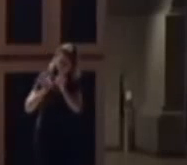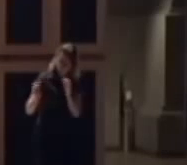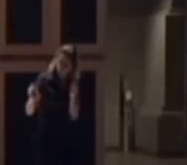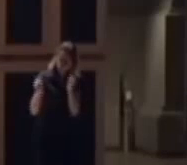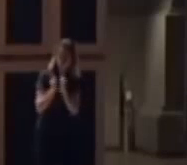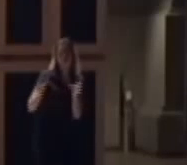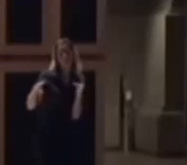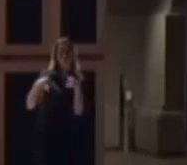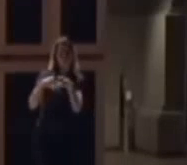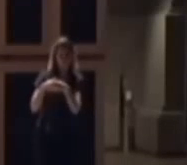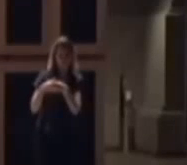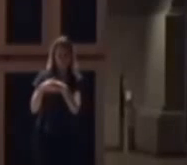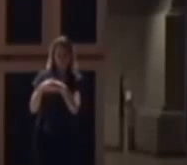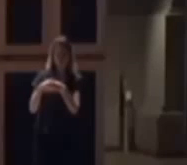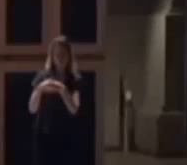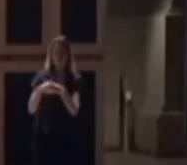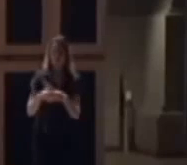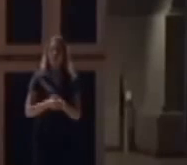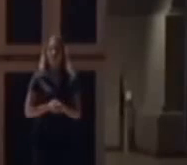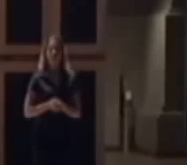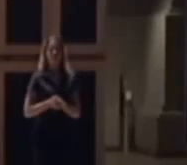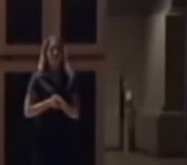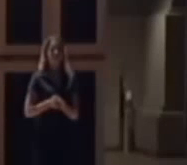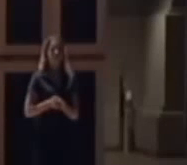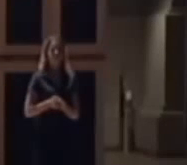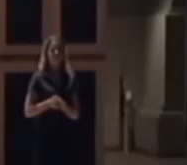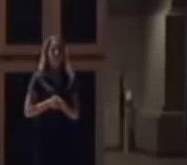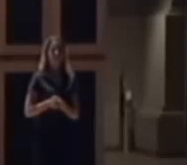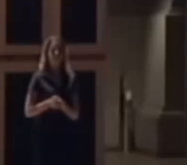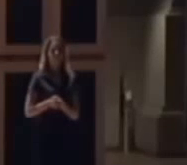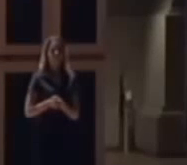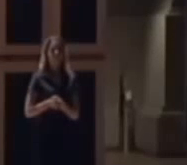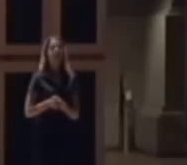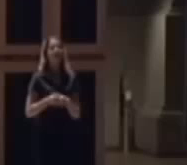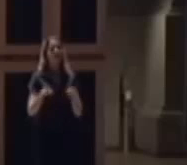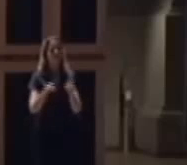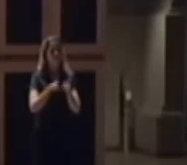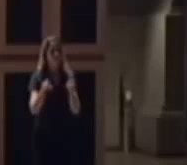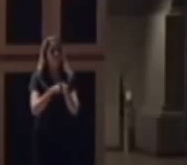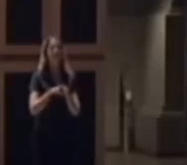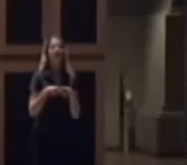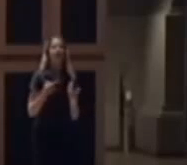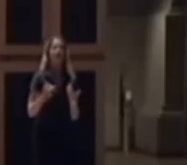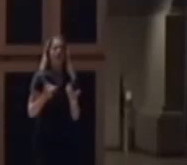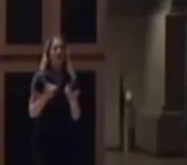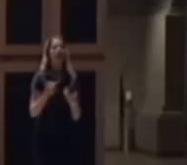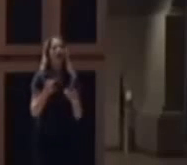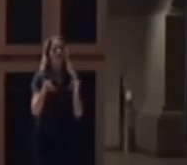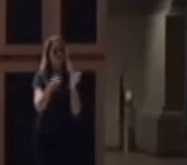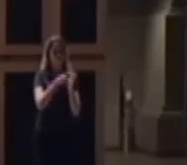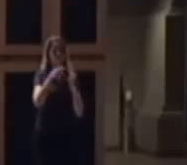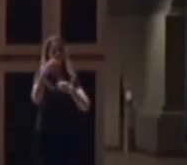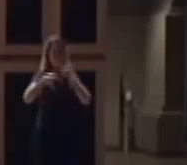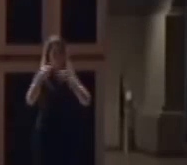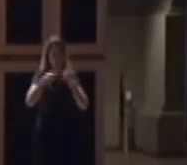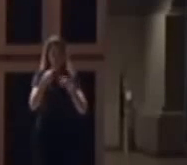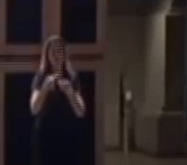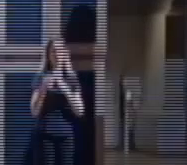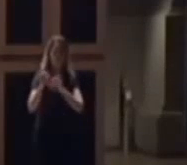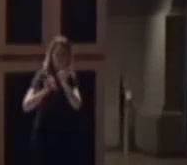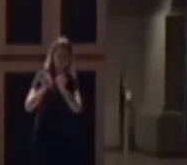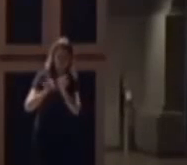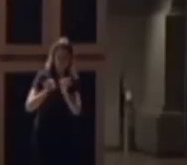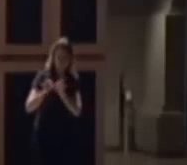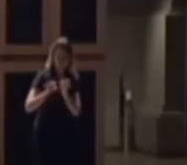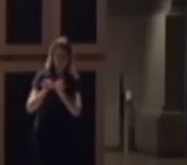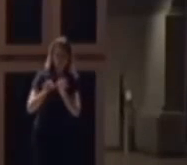conjunta. Normas relativas à prestação de contas dos recursos e dos bens de origem pública, que é outro fator fundamental. Essa